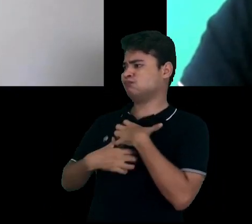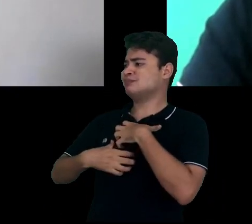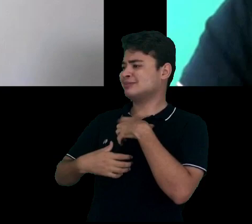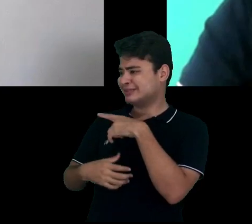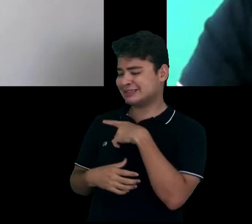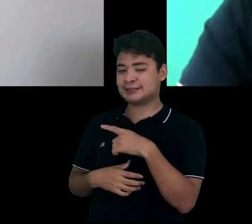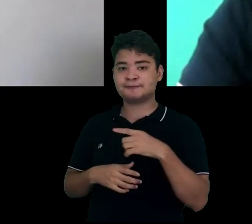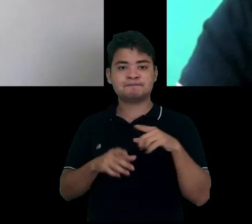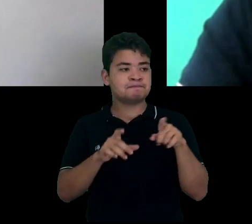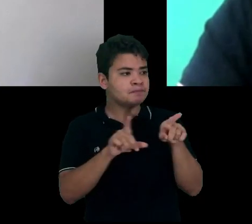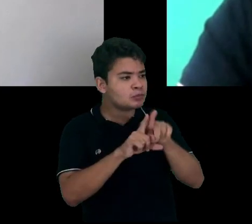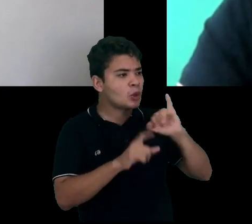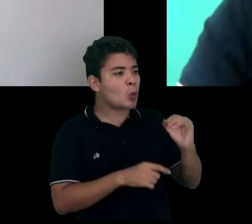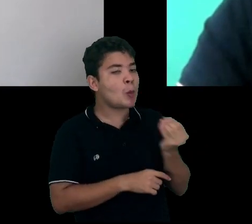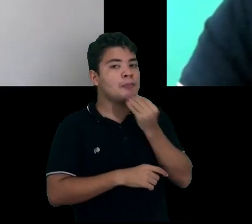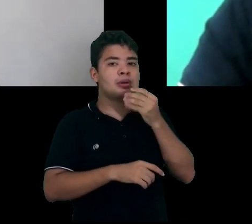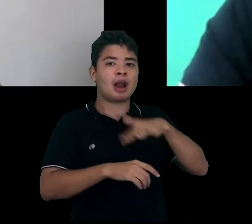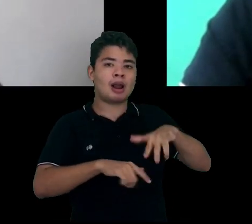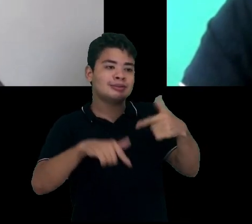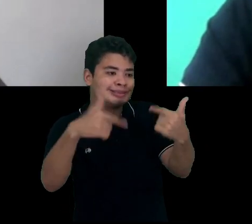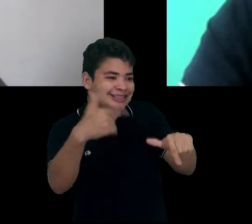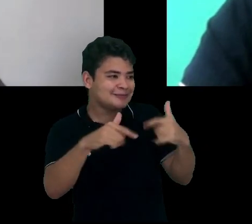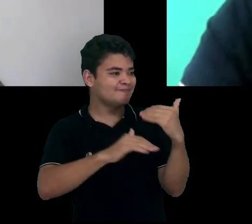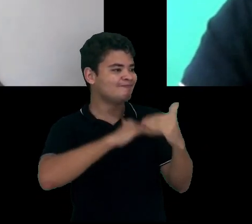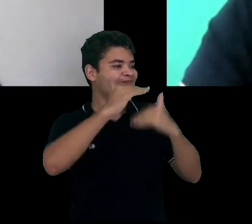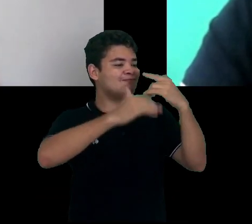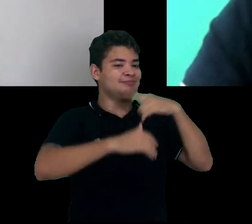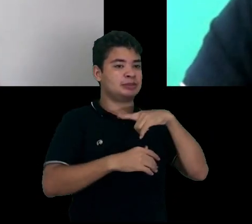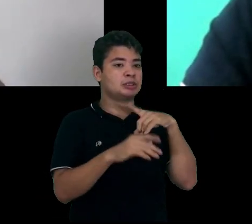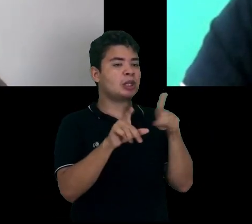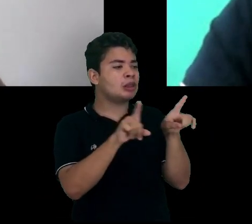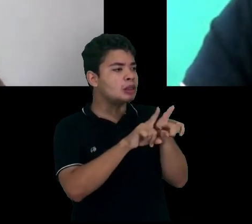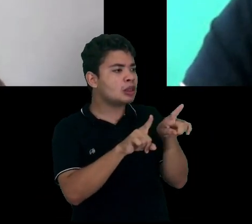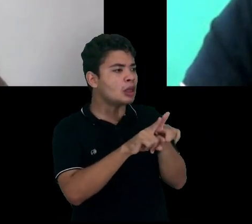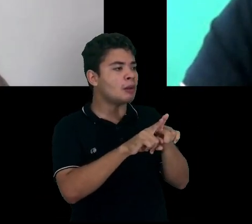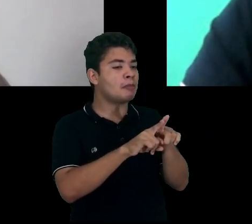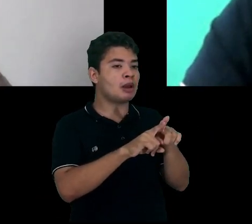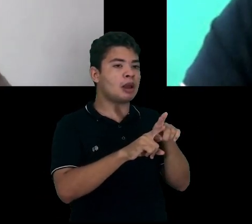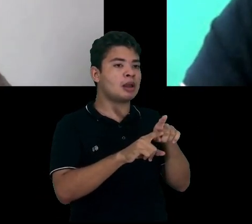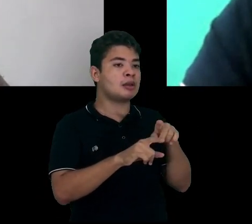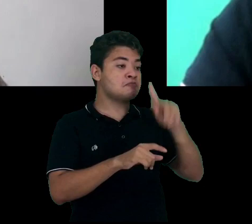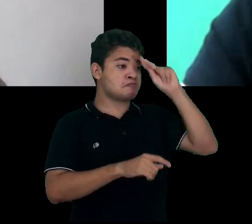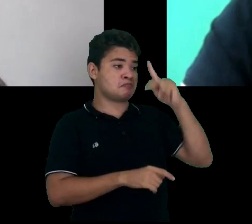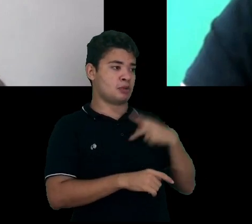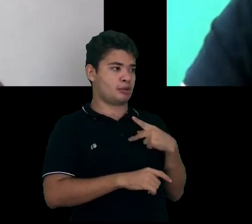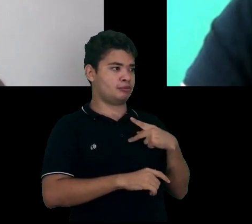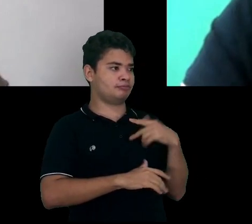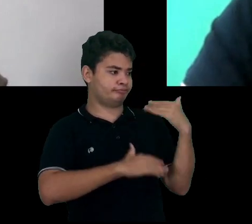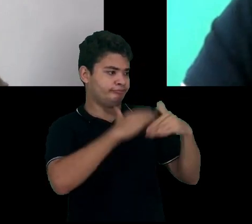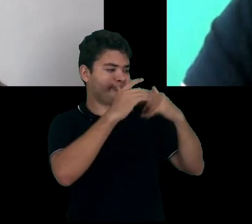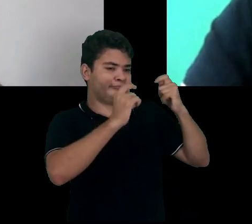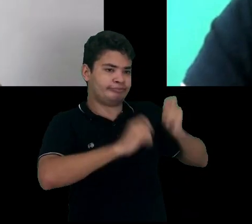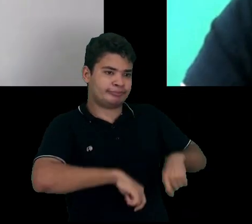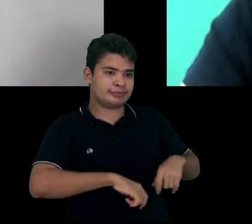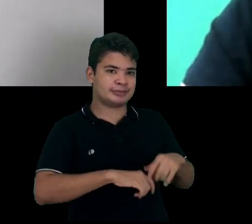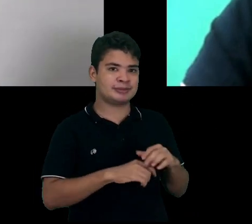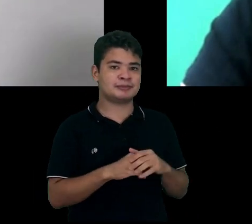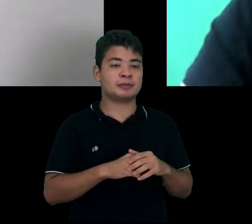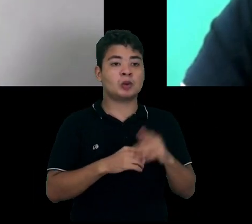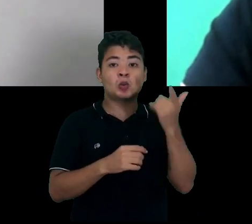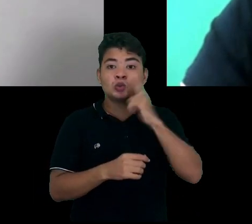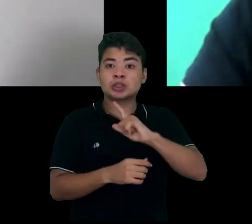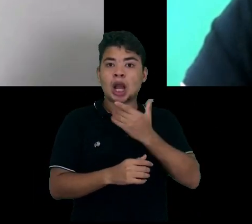oportunidades em crescimento profissional, né, na área profissional e também na área pessoal, né? você ter essa oportunidade de desenvolver até mesmo amizades,